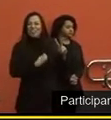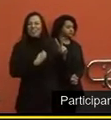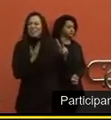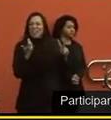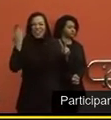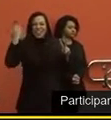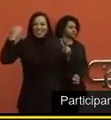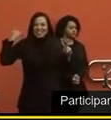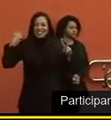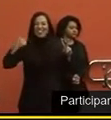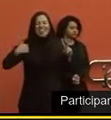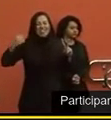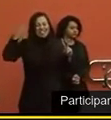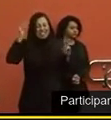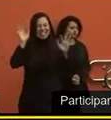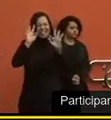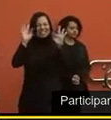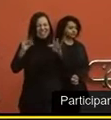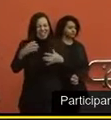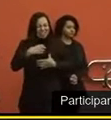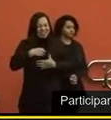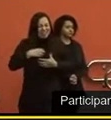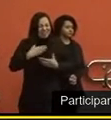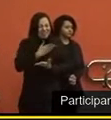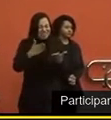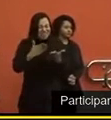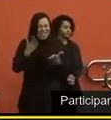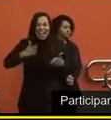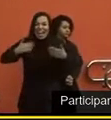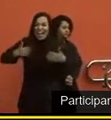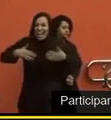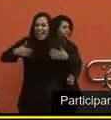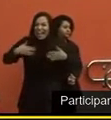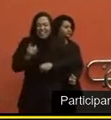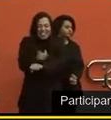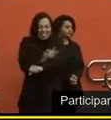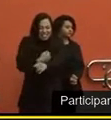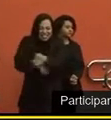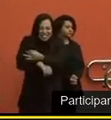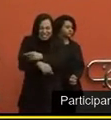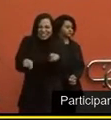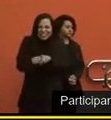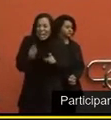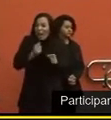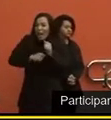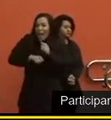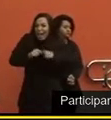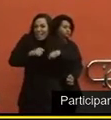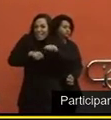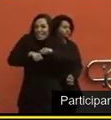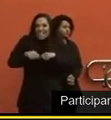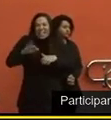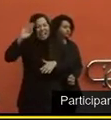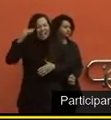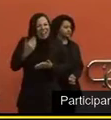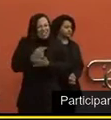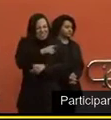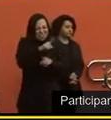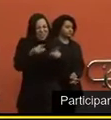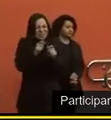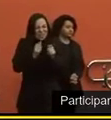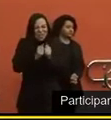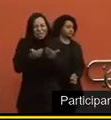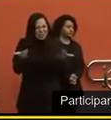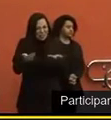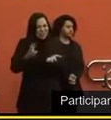plenitude, sei da felicidade, da alegria, da emoção e da ansiedade em que certamente todos estão